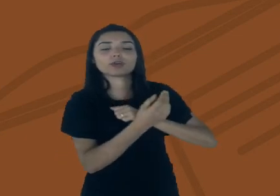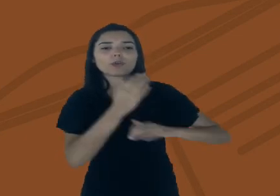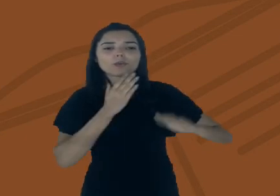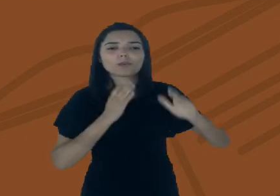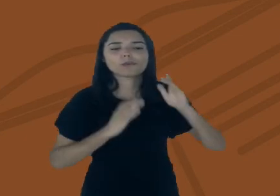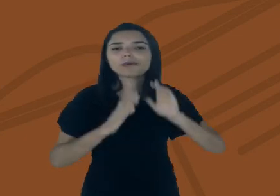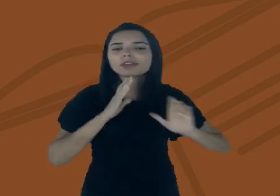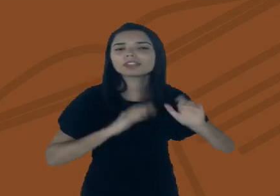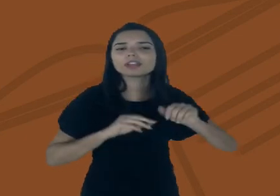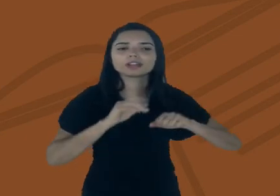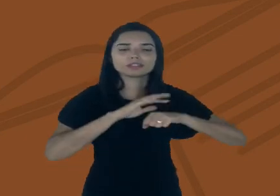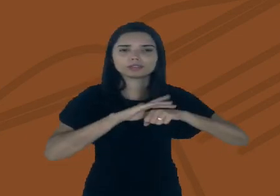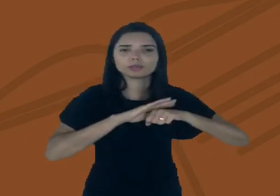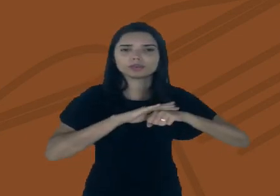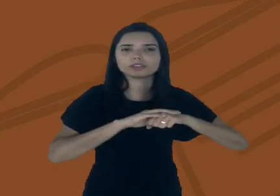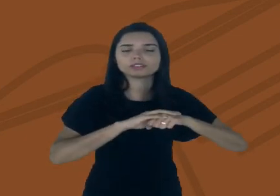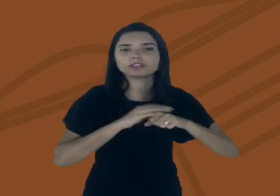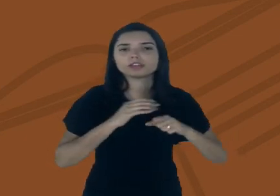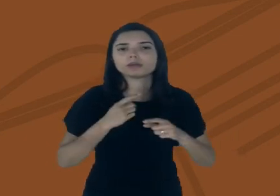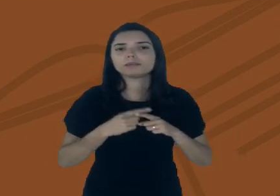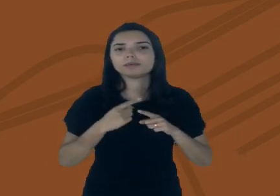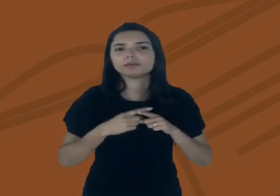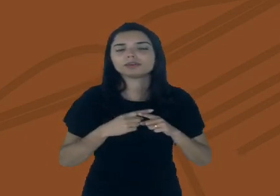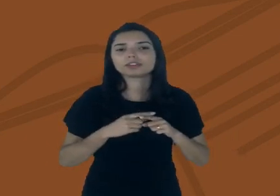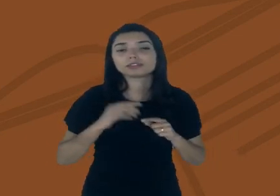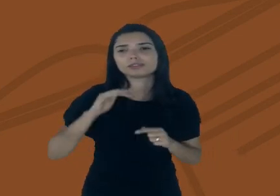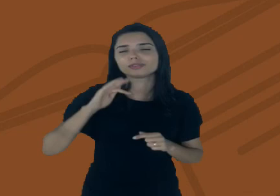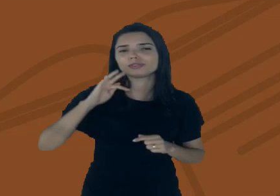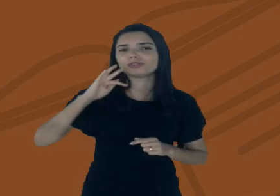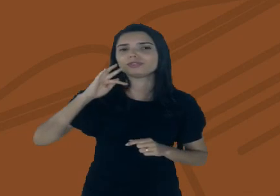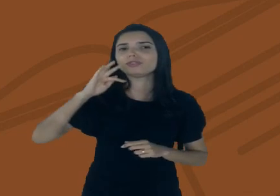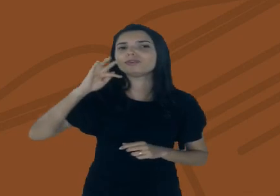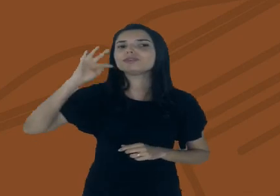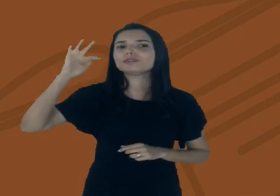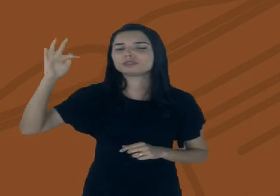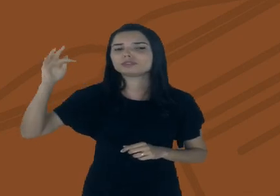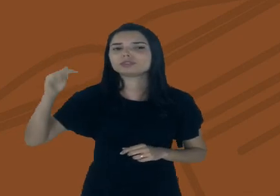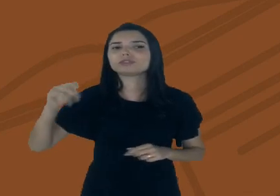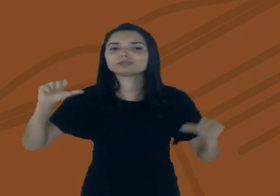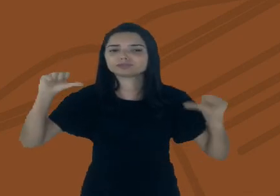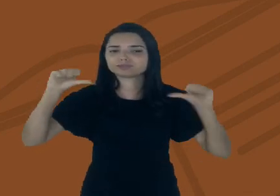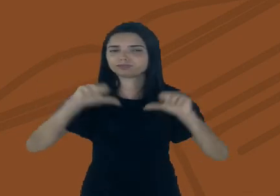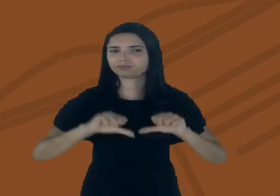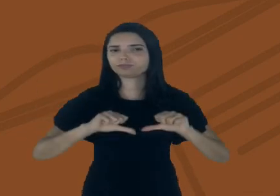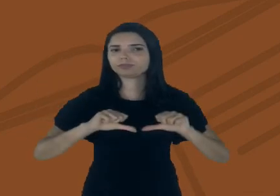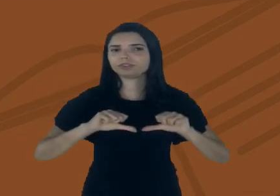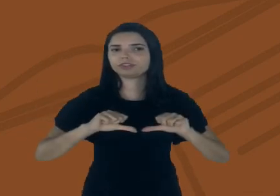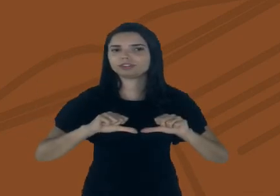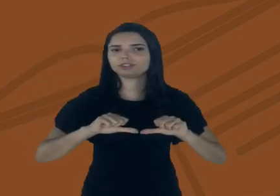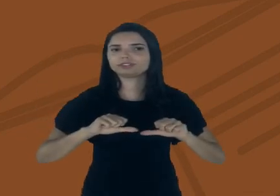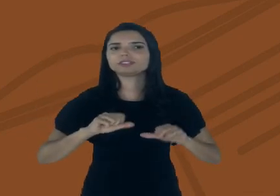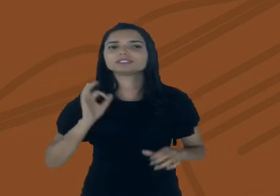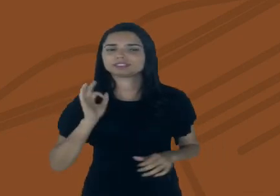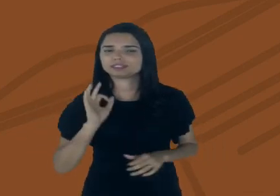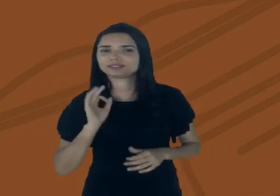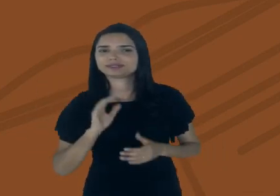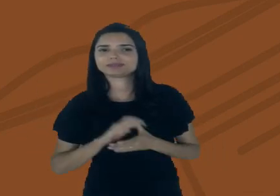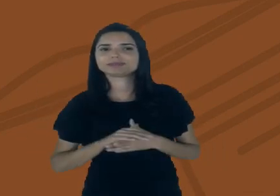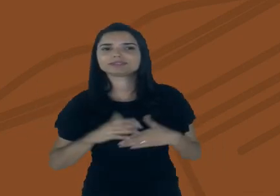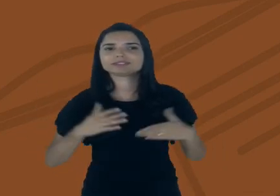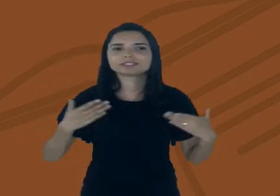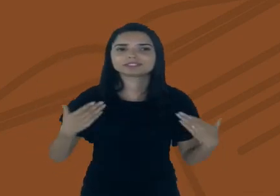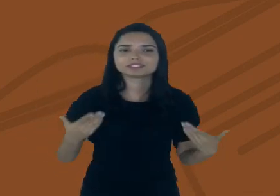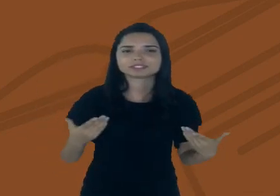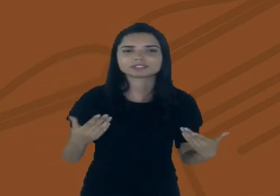saúde, cuide, porque senão você vai ter que procurar tempo para cuidar da doença e aí já é tarde demais, tá certo?